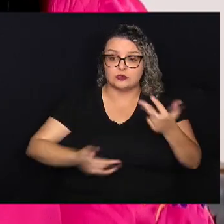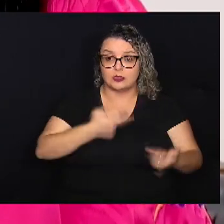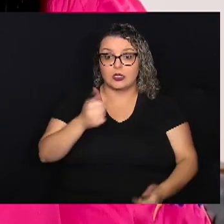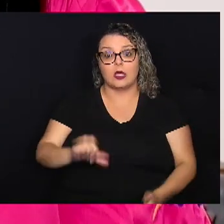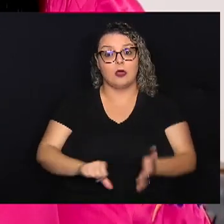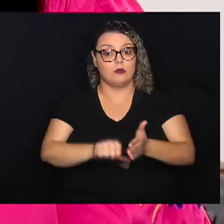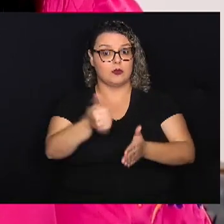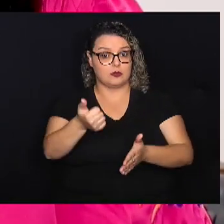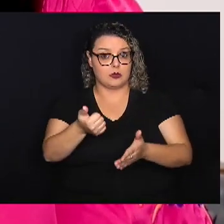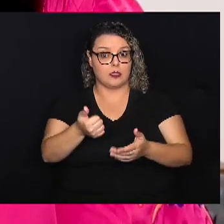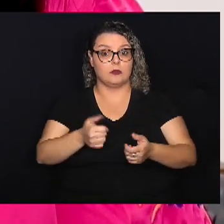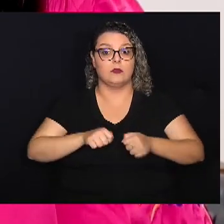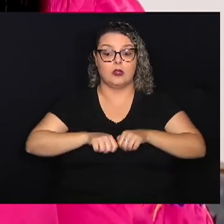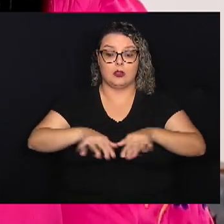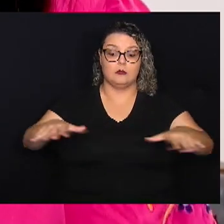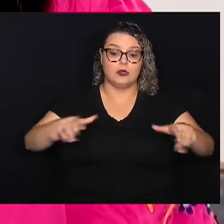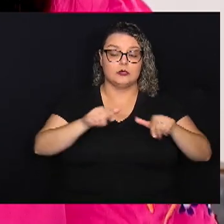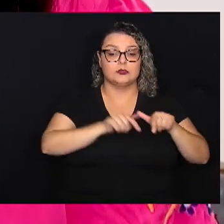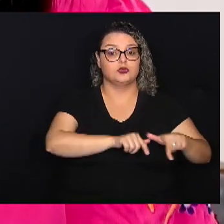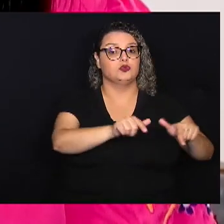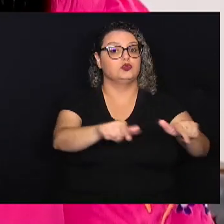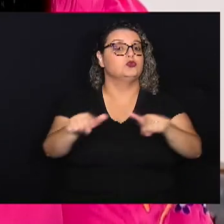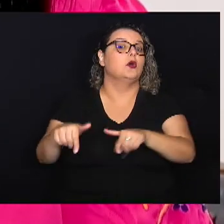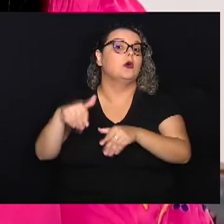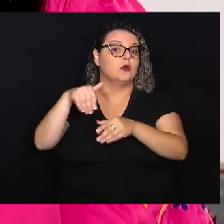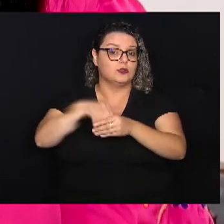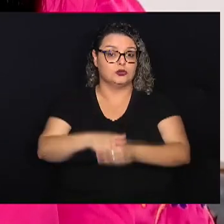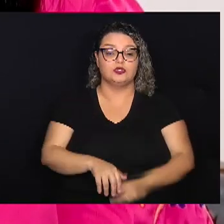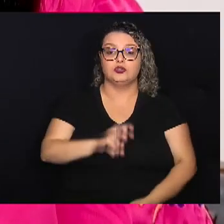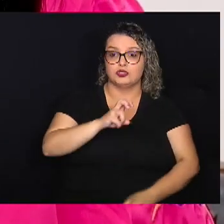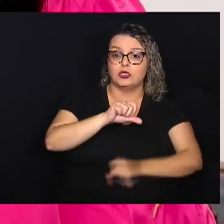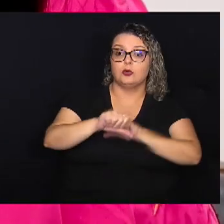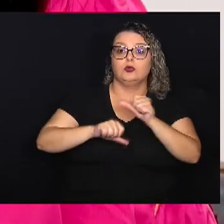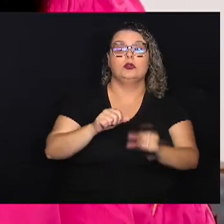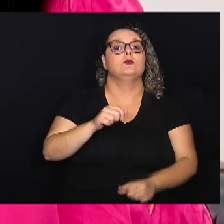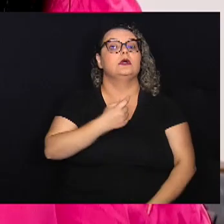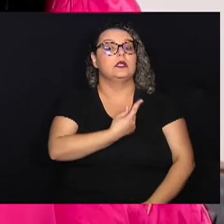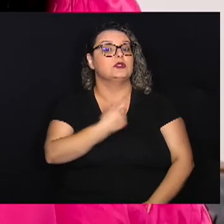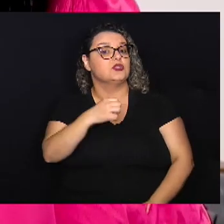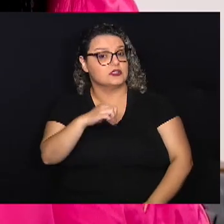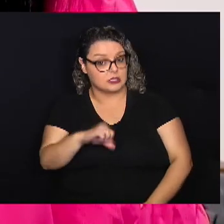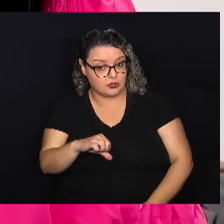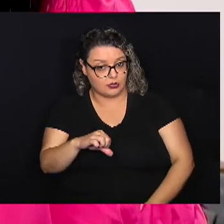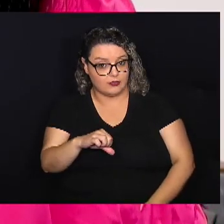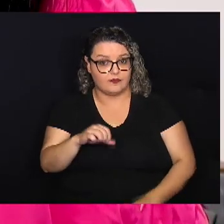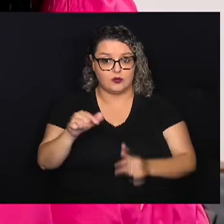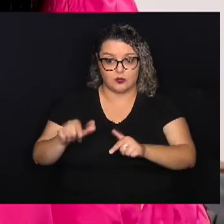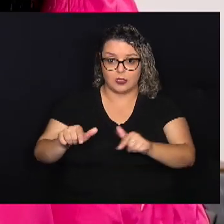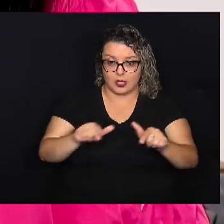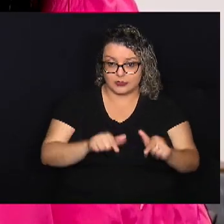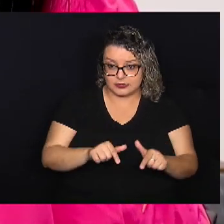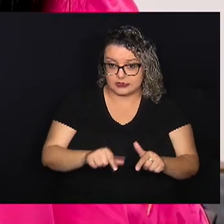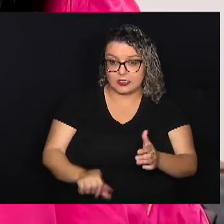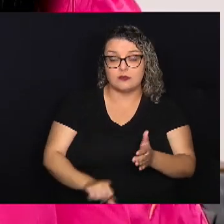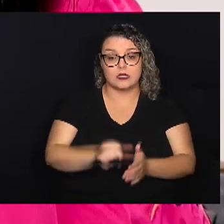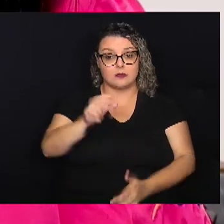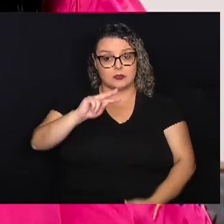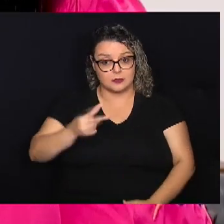a ampliação dos locais de votação de 5 para 19. Nós também teremos, pela primeira vez em